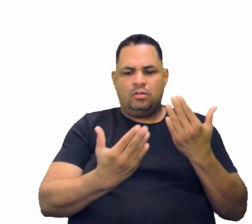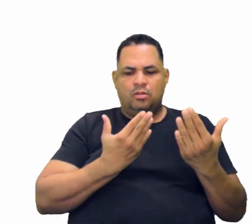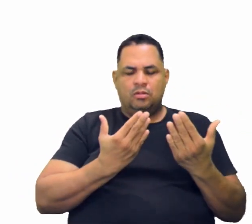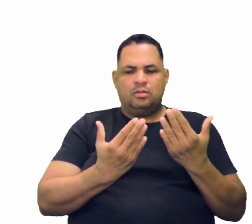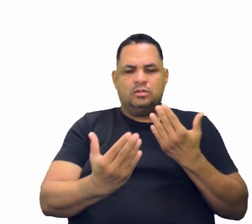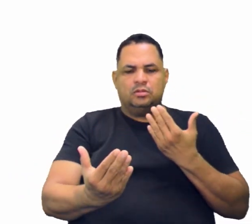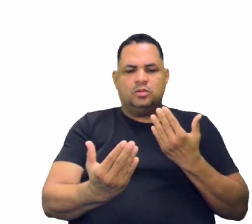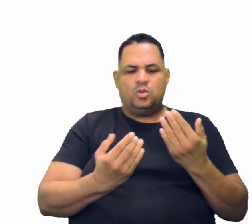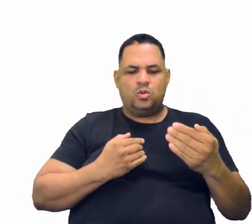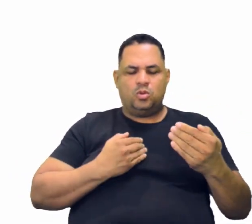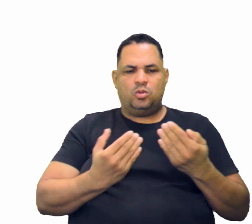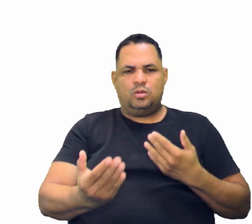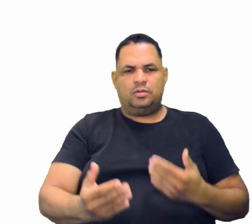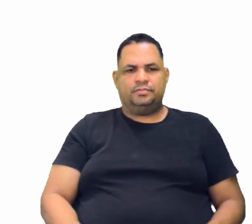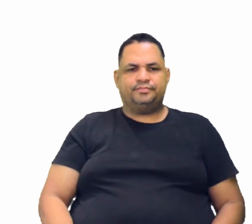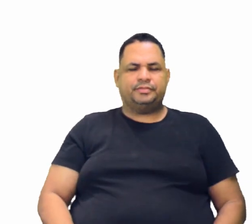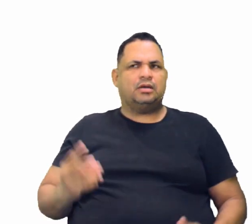Houveram.